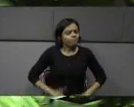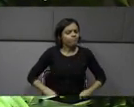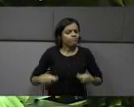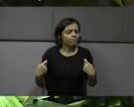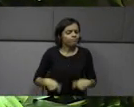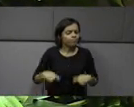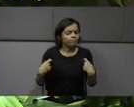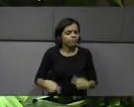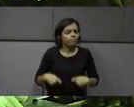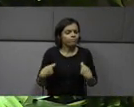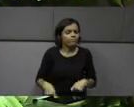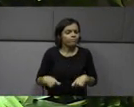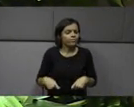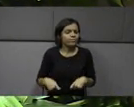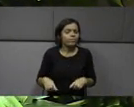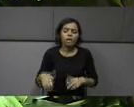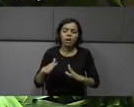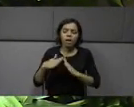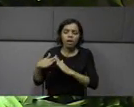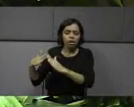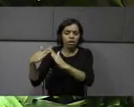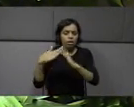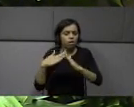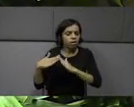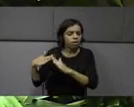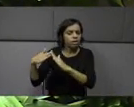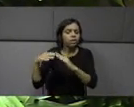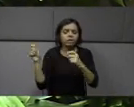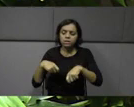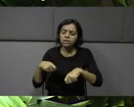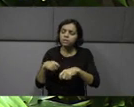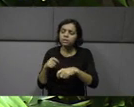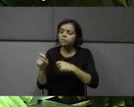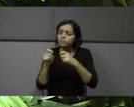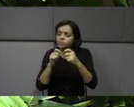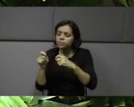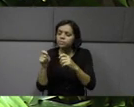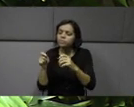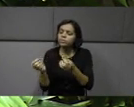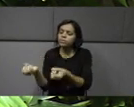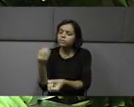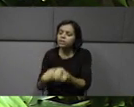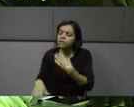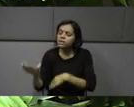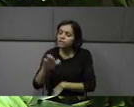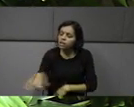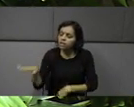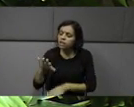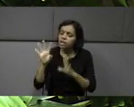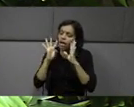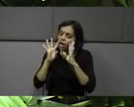as crianças do entorno da baía nesse sentido é